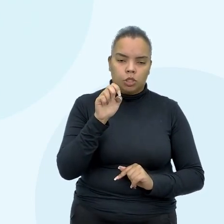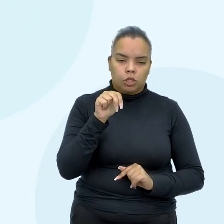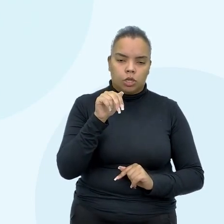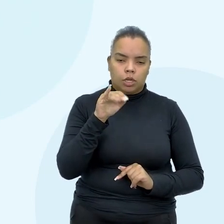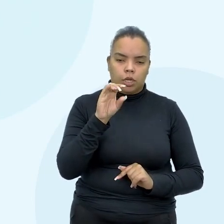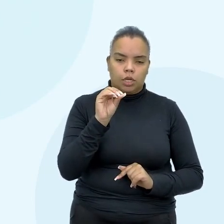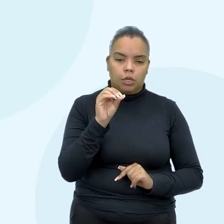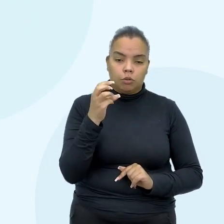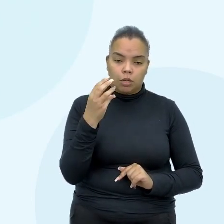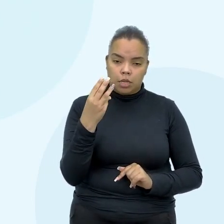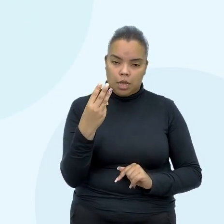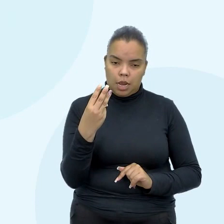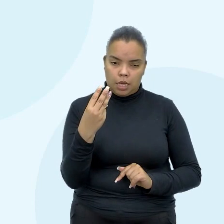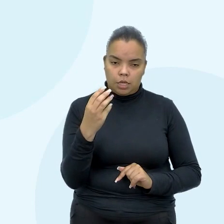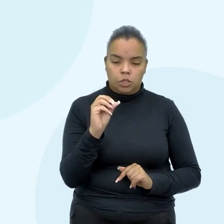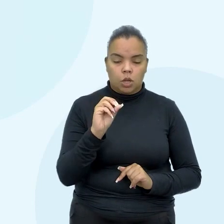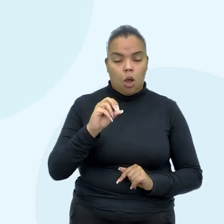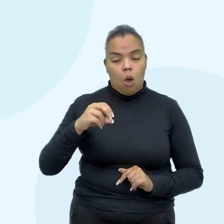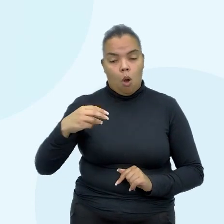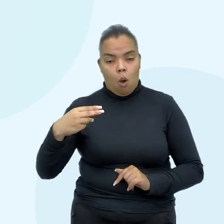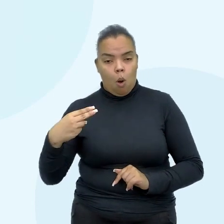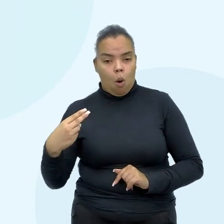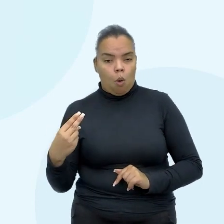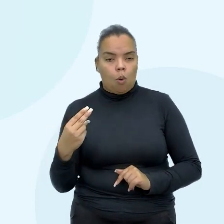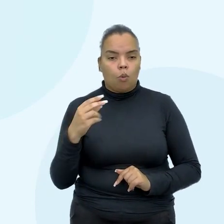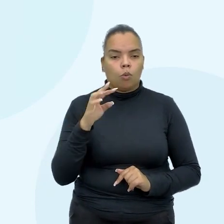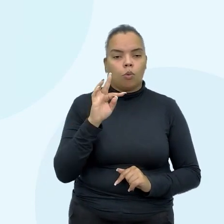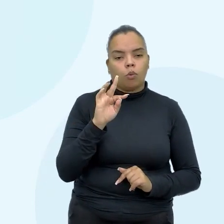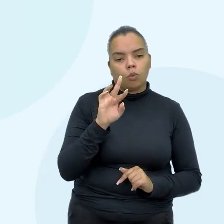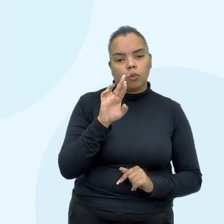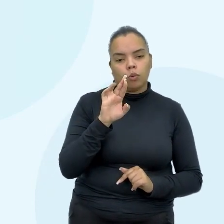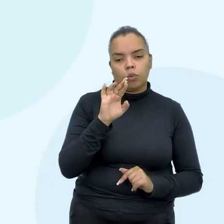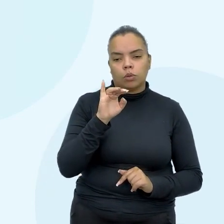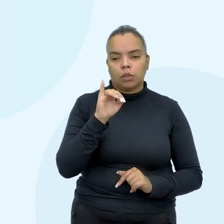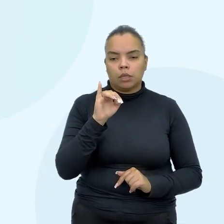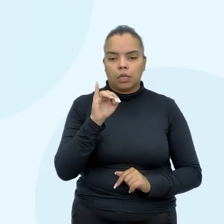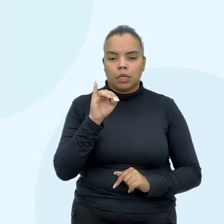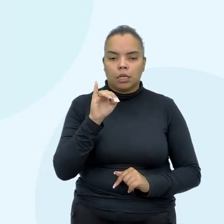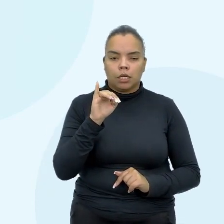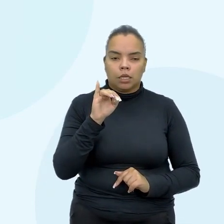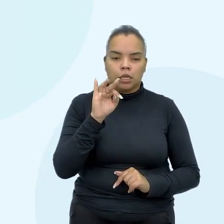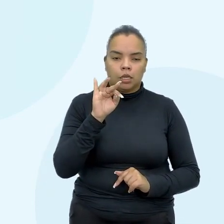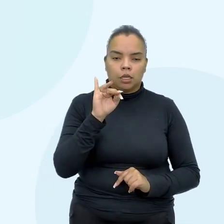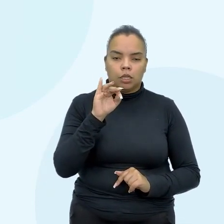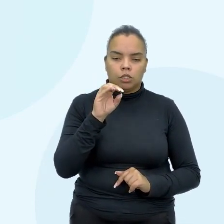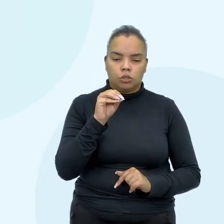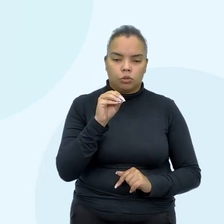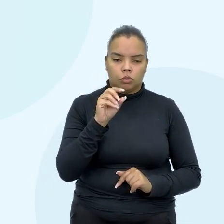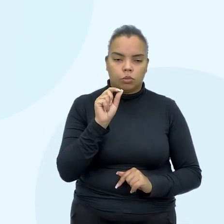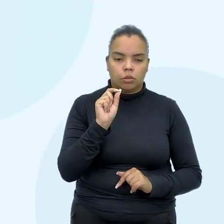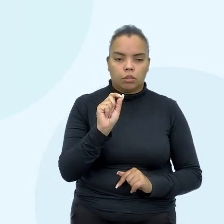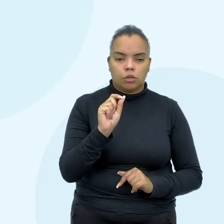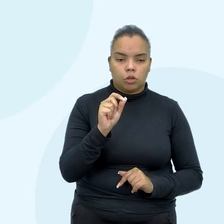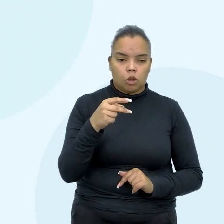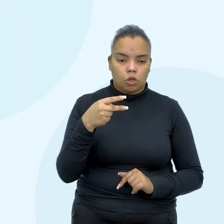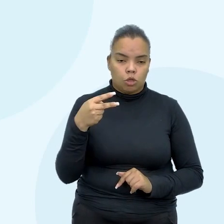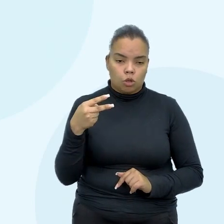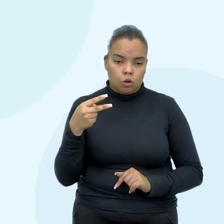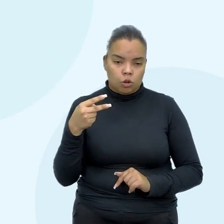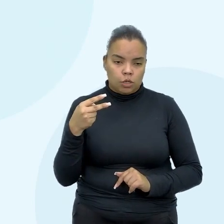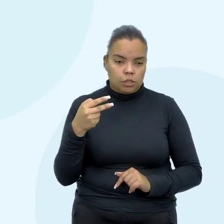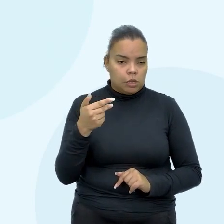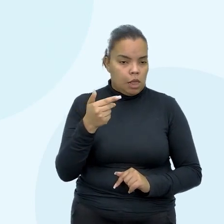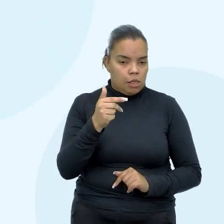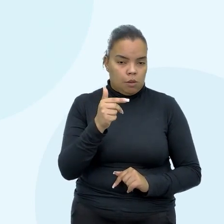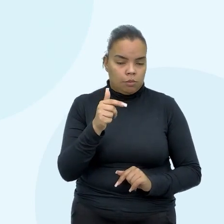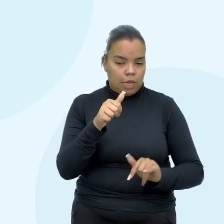Ou o trítio, né? Que é o isótopo radioativo do elemento químico hidrogênio, e seus outros dois isótopos não